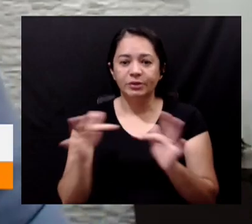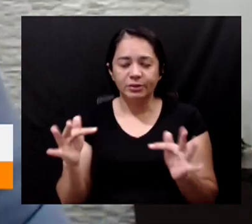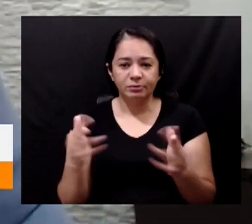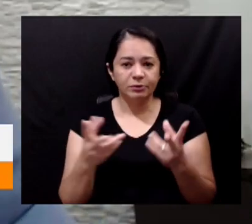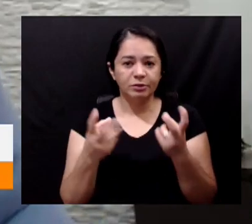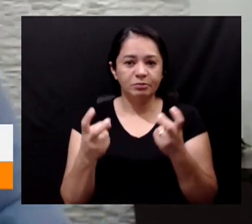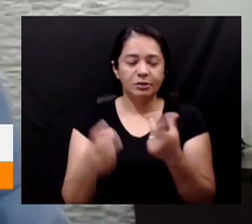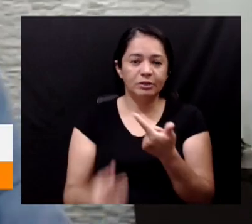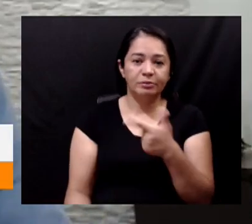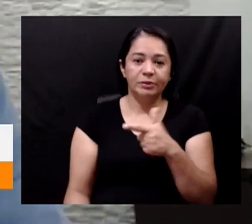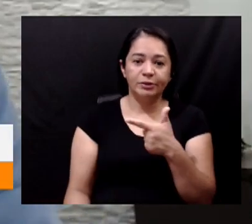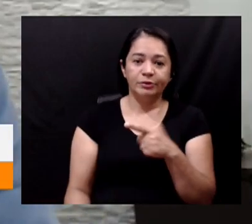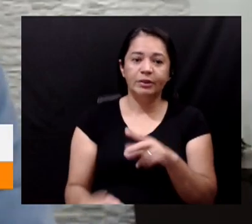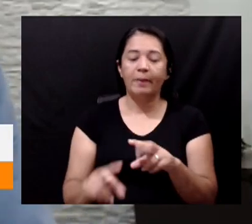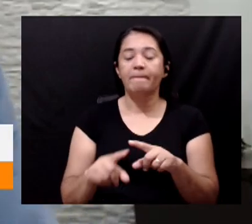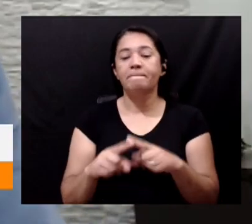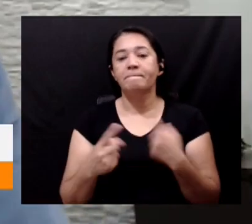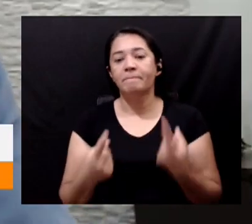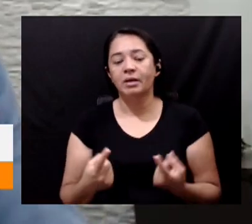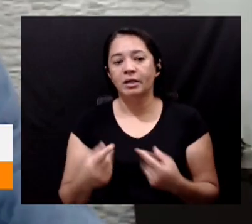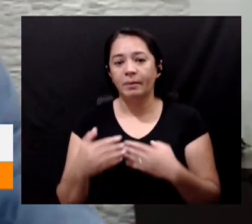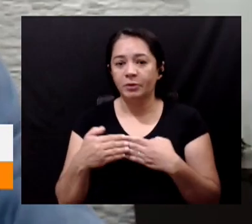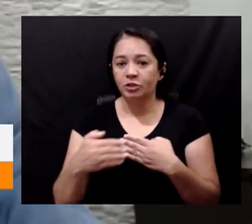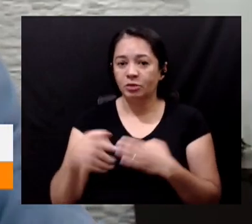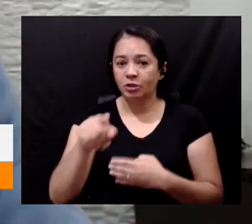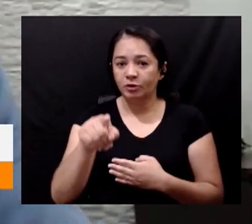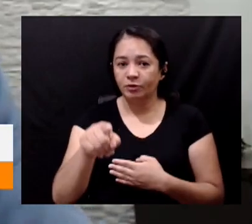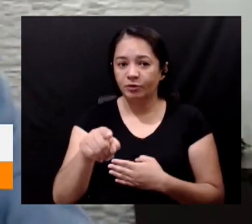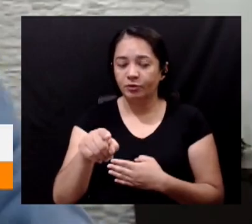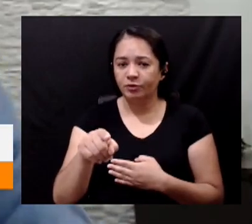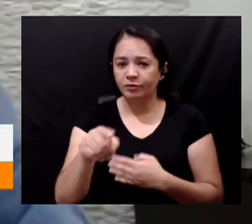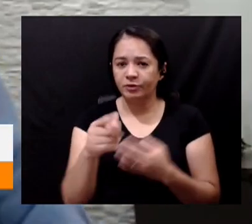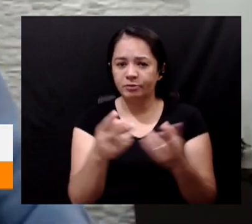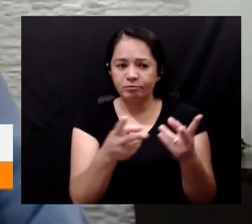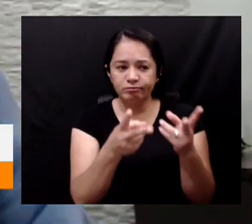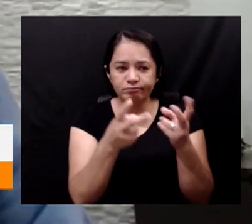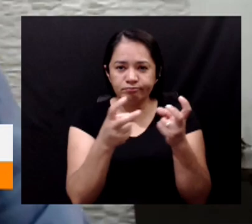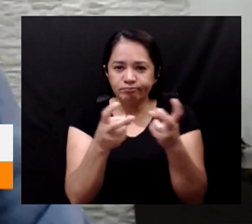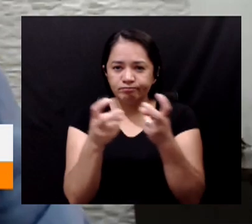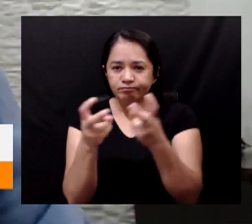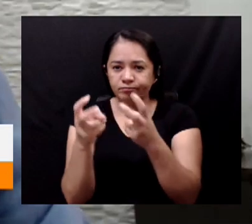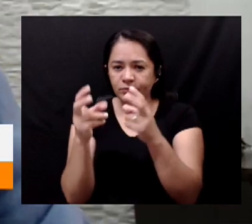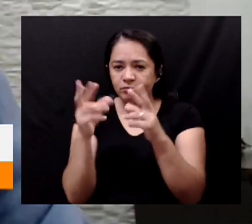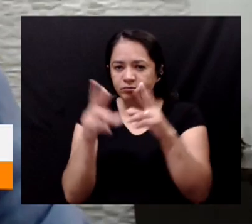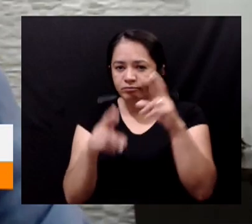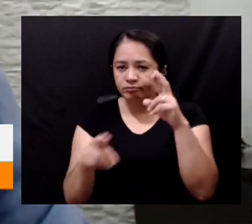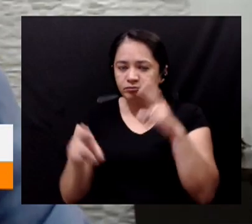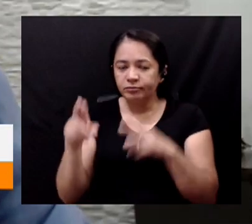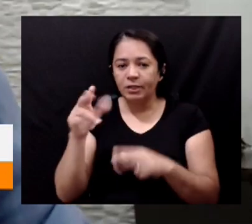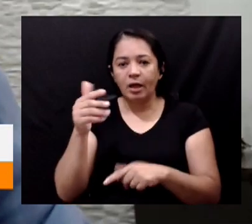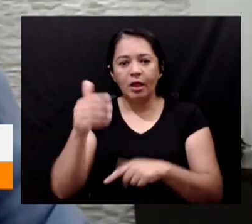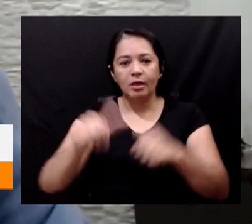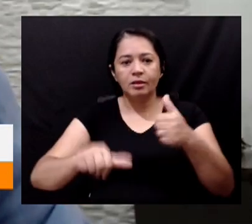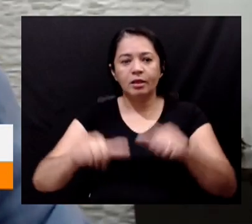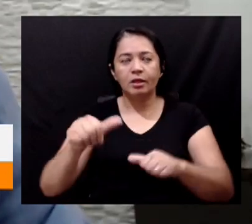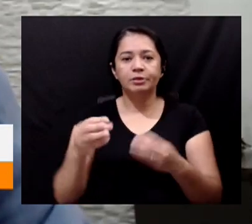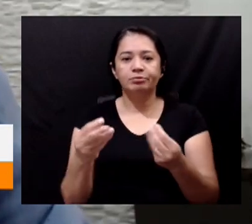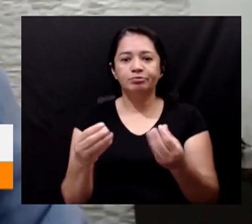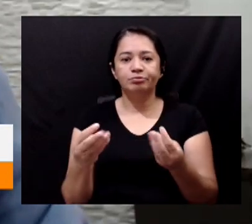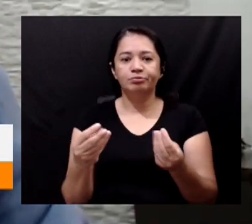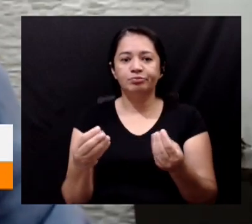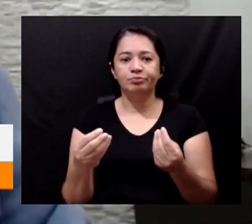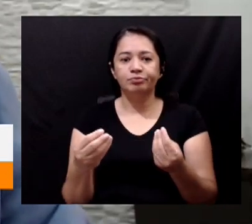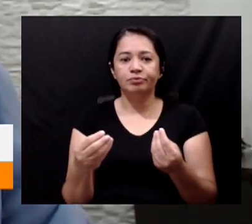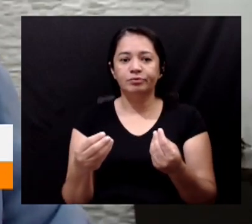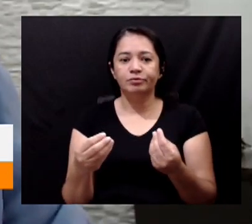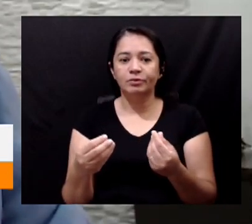Porém, a partir do momento que você faz a interpretação daquele fato que pode estar ocorrendo, né? Seria, digamos, um induzimento, uma